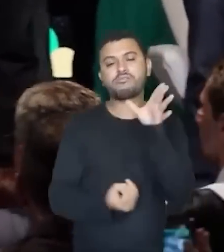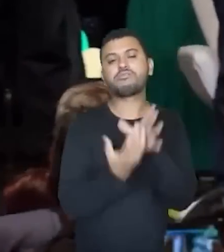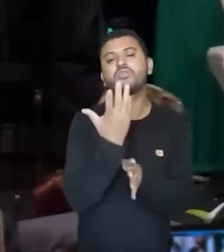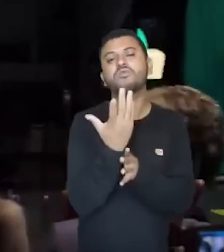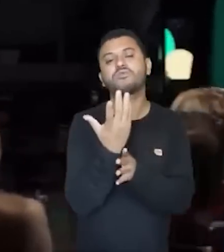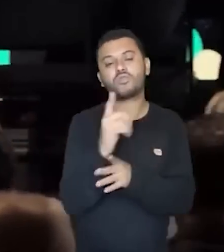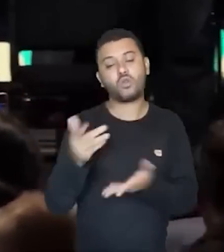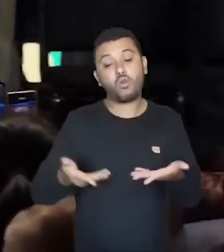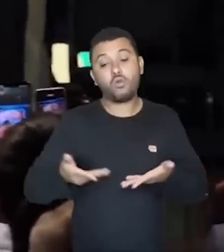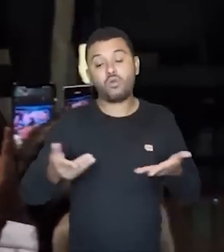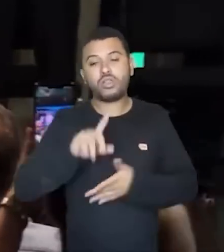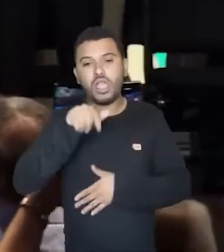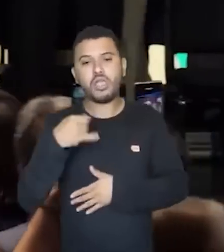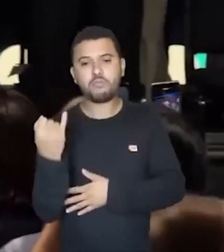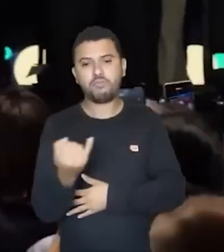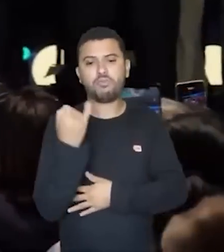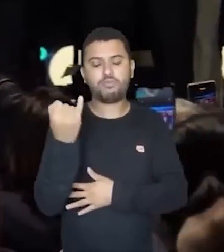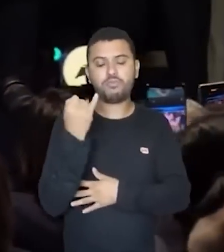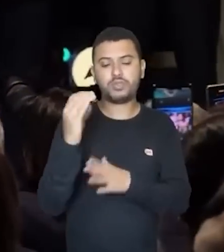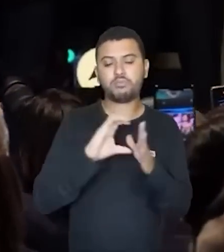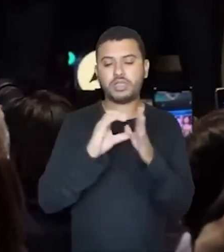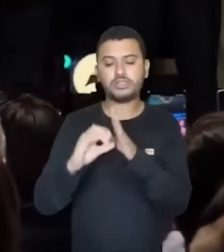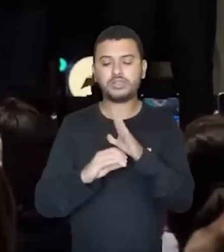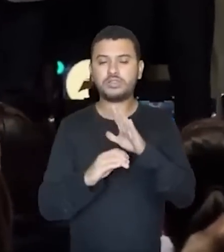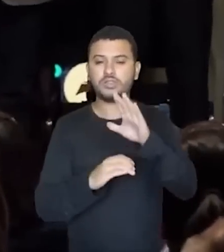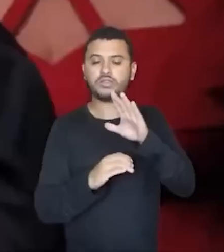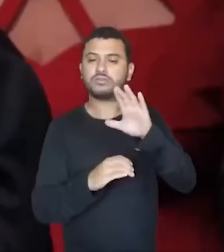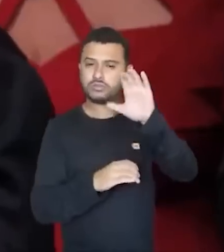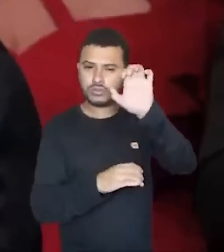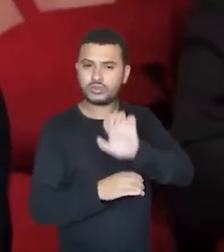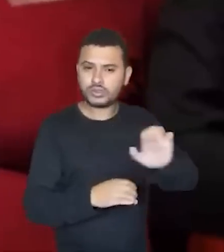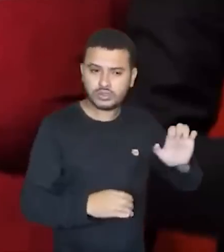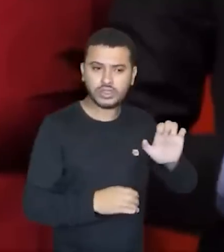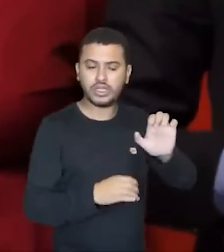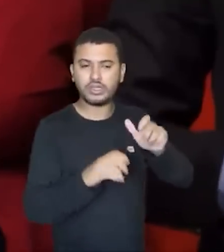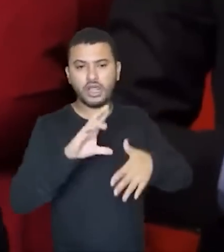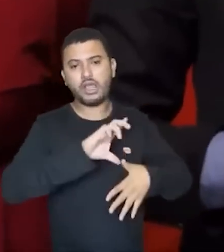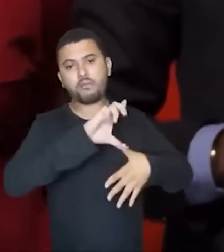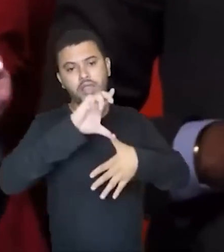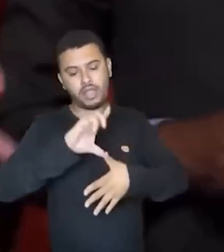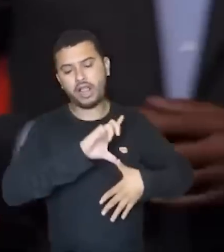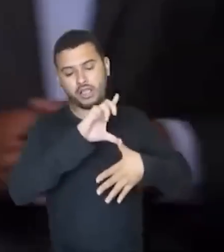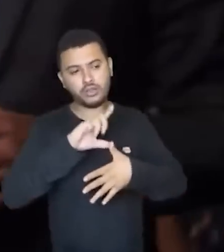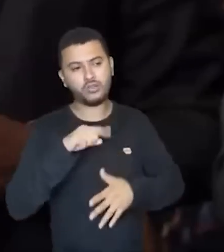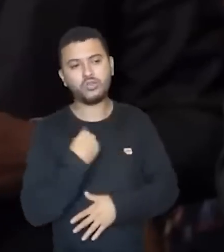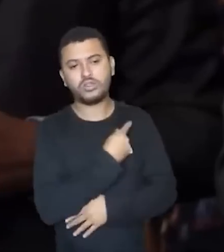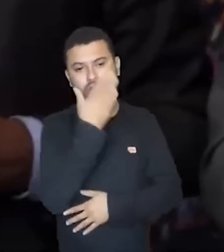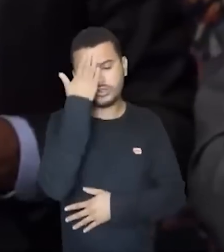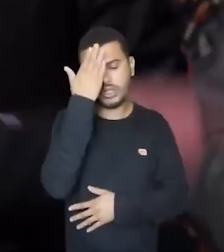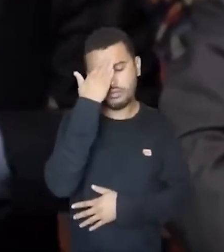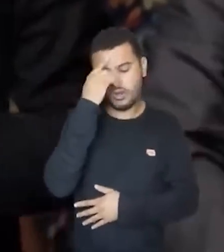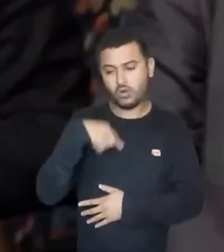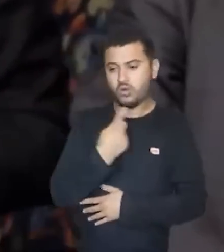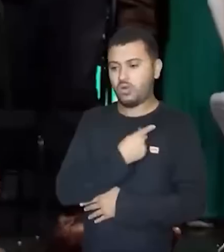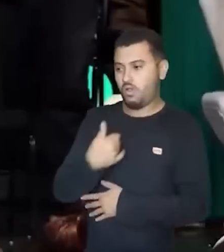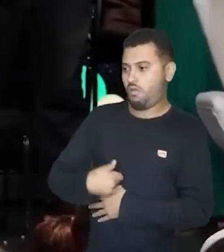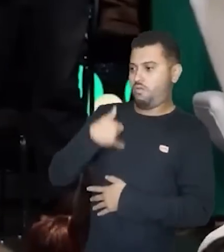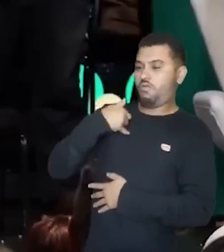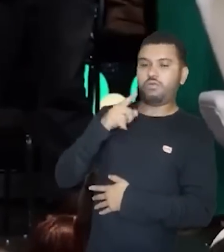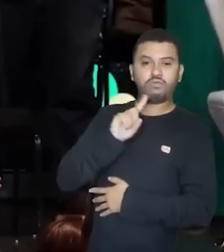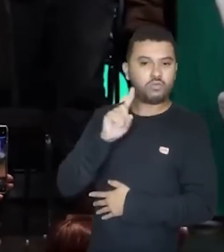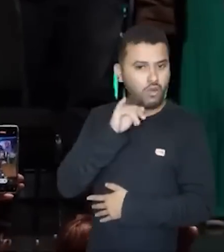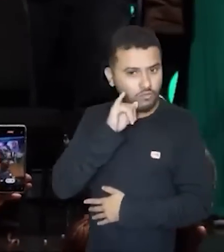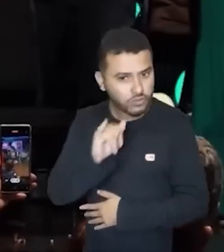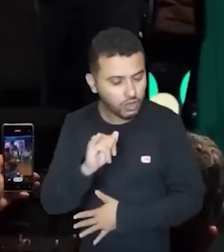mais importante partido de esquerda da América Latina, e quero aqui, sem nenhuma arrogância, Gleice, dizer para você: